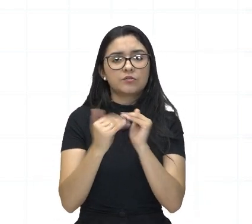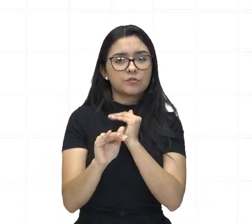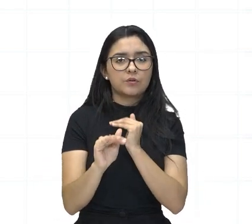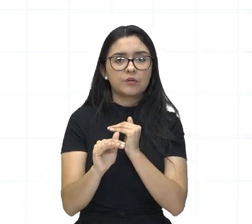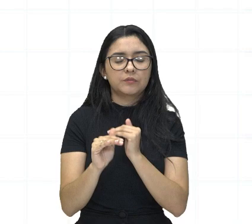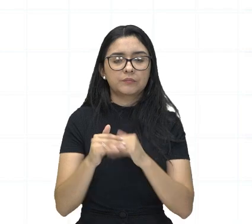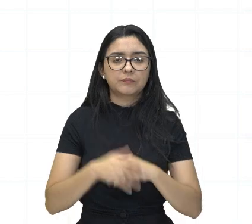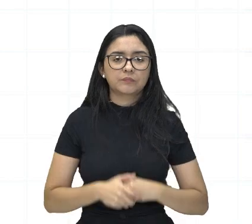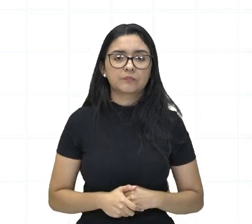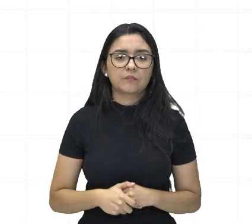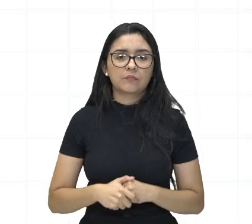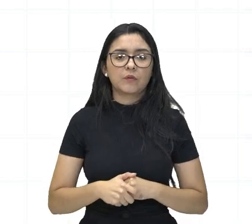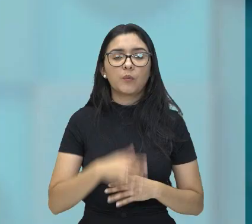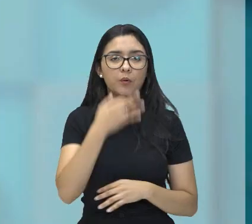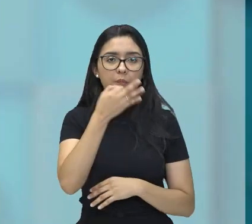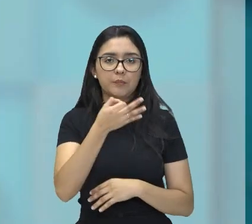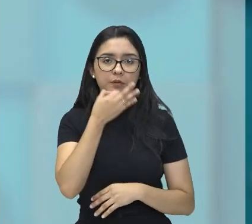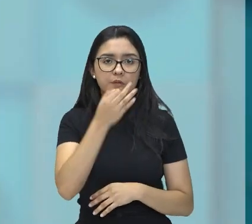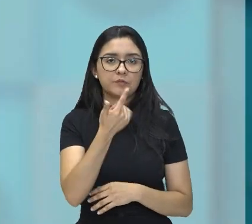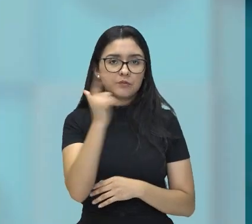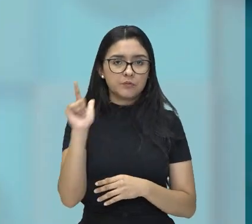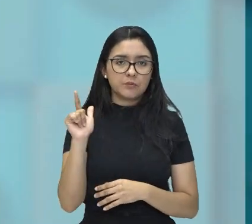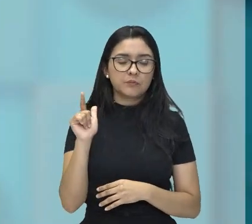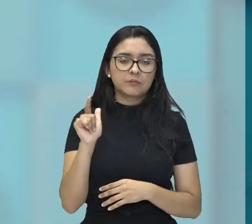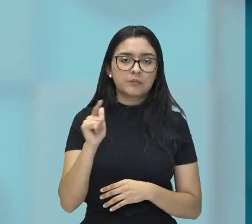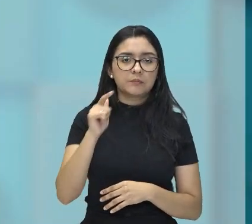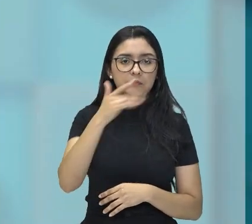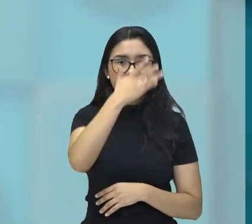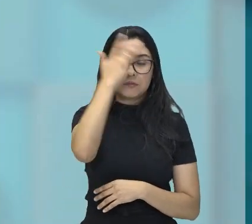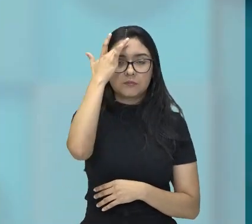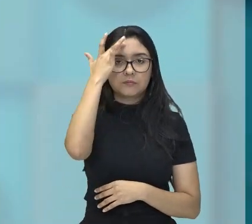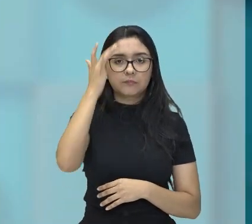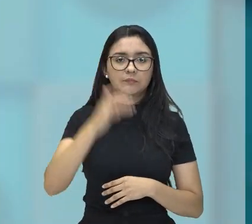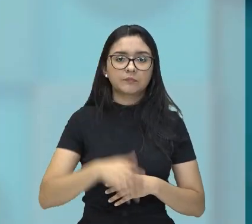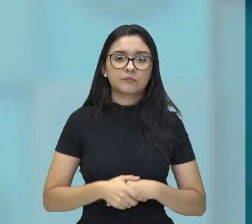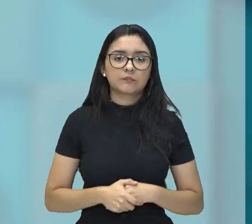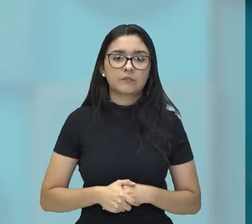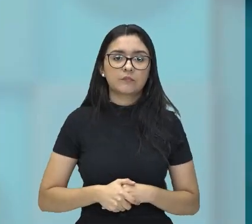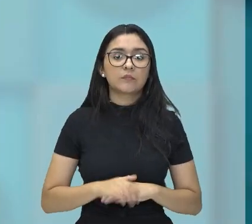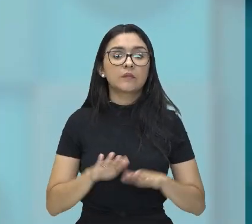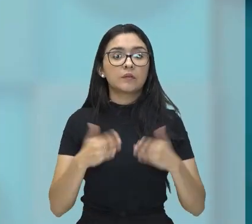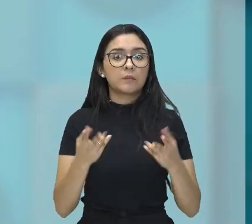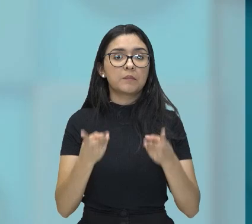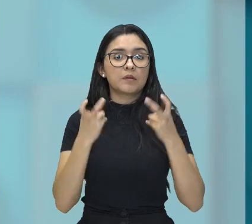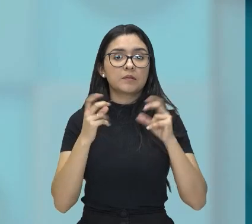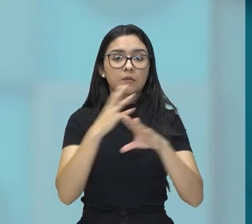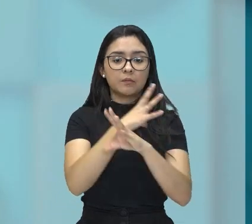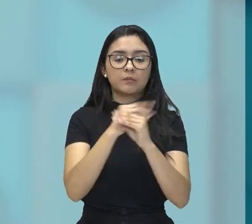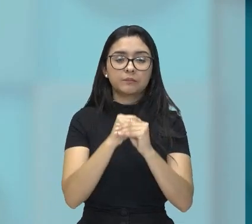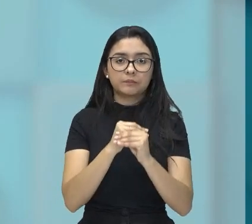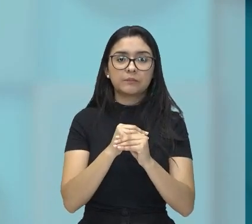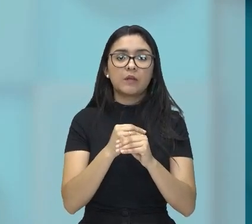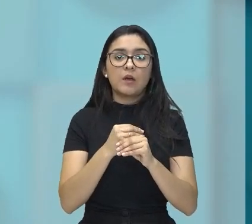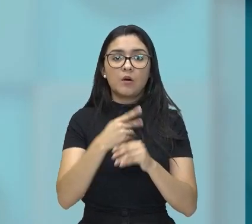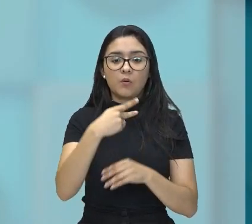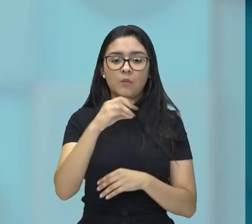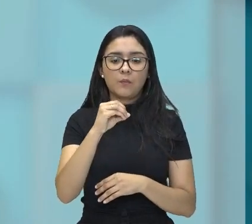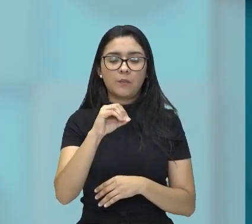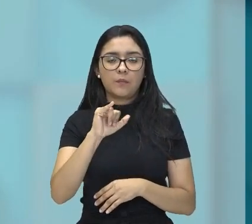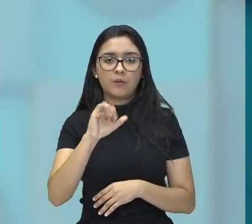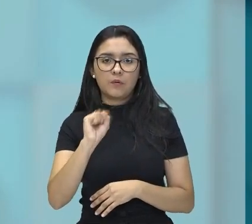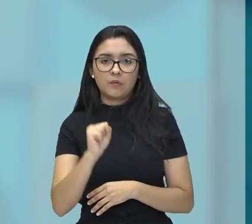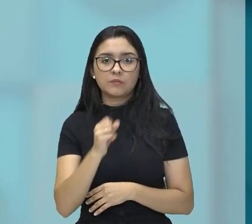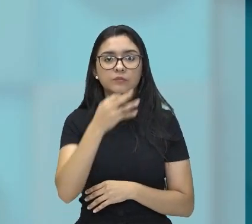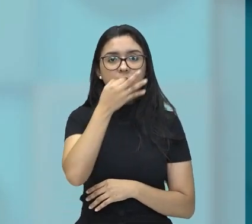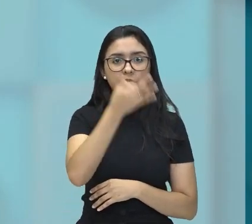determinado ponto dessa empreitada, dessa exploração no planeta vermelho. Então observem que o pois é um operador argumentativo,